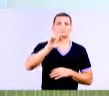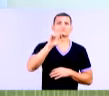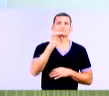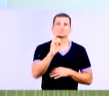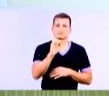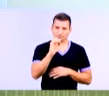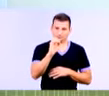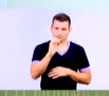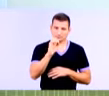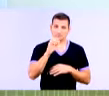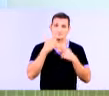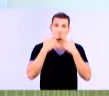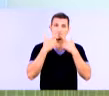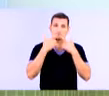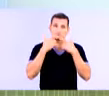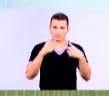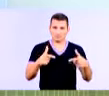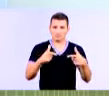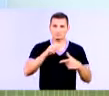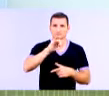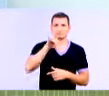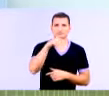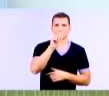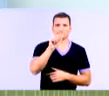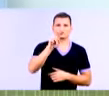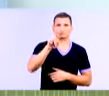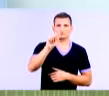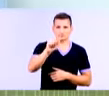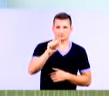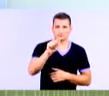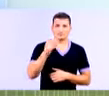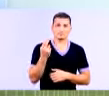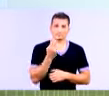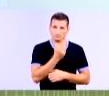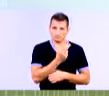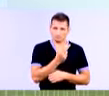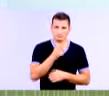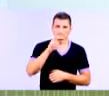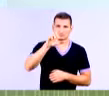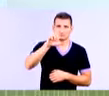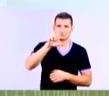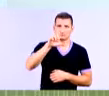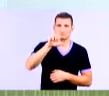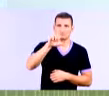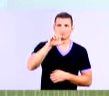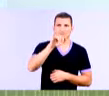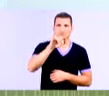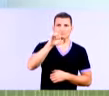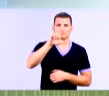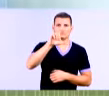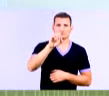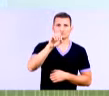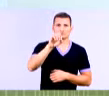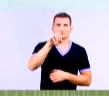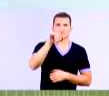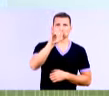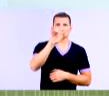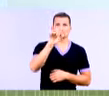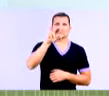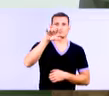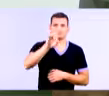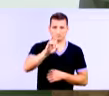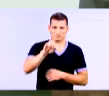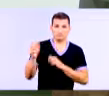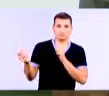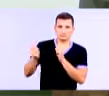e já na linguagem Java. Meu nome é professor Lilo Iou de Cura de Lacerda, mas pode me chamar de professor Lilo. E juntamente comigo vai